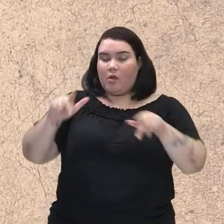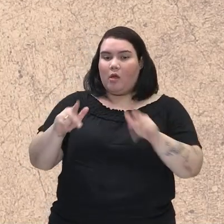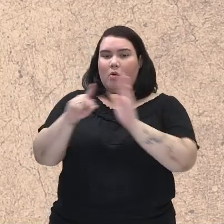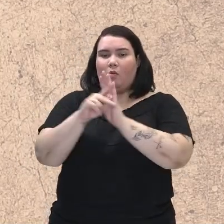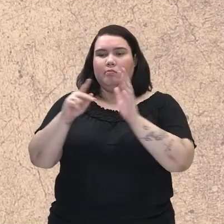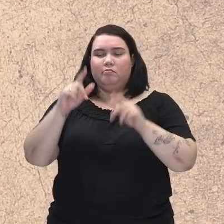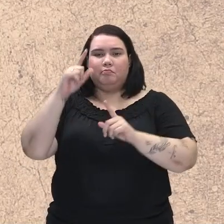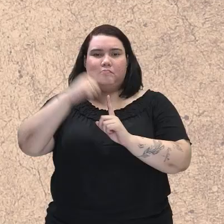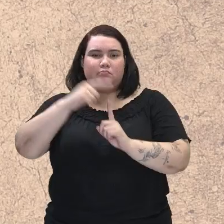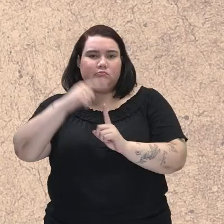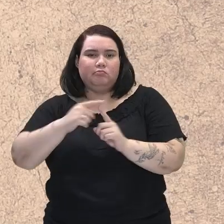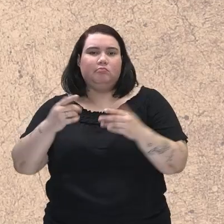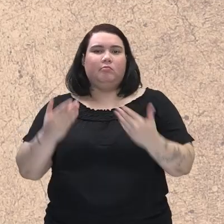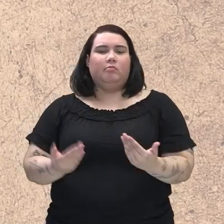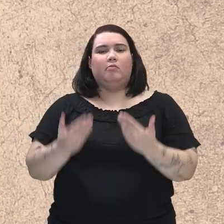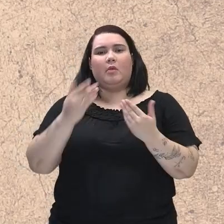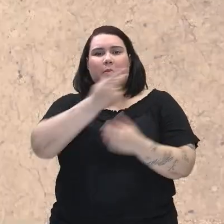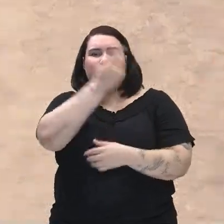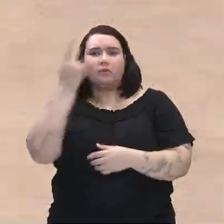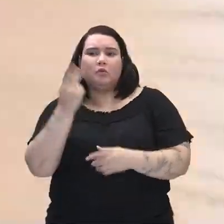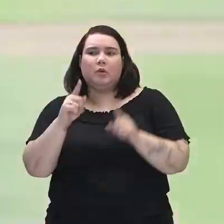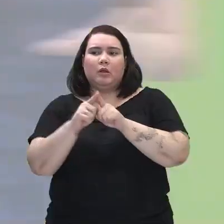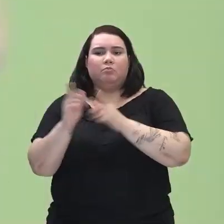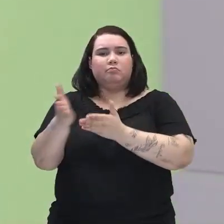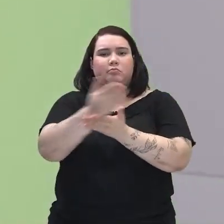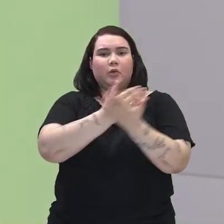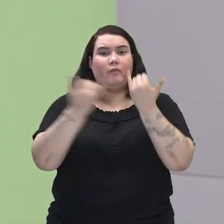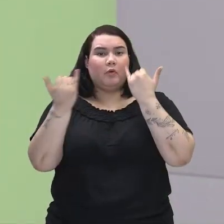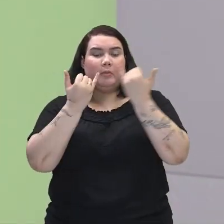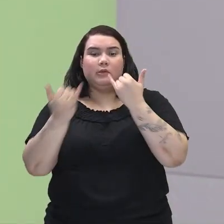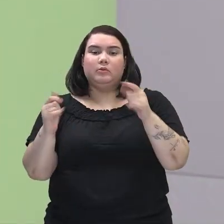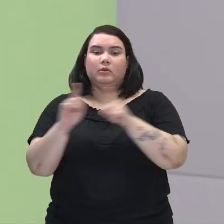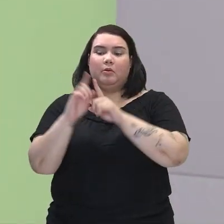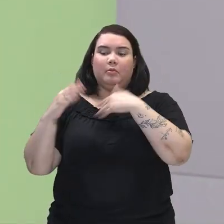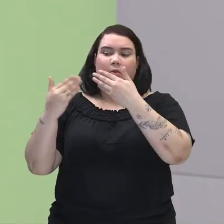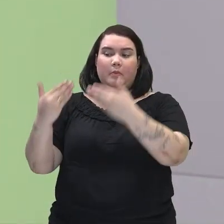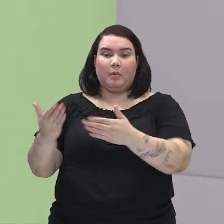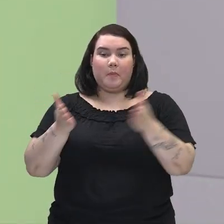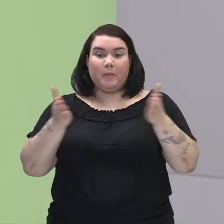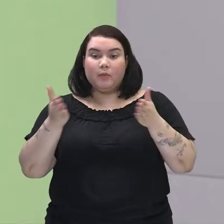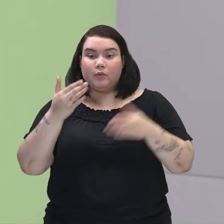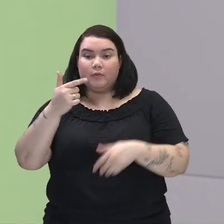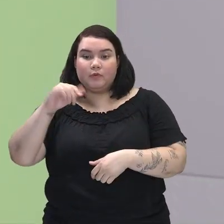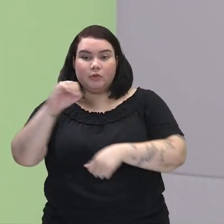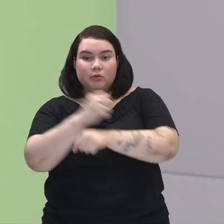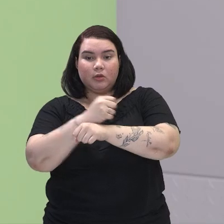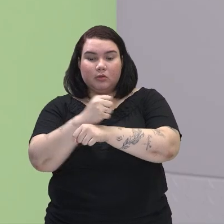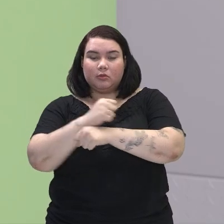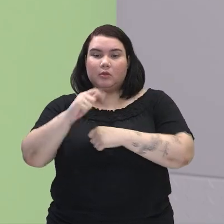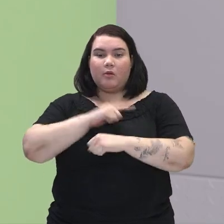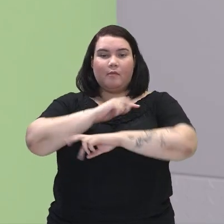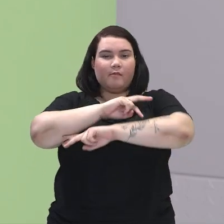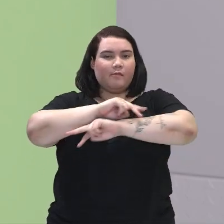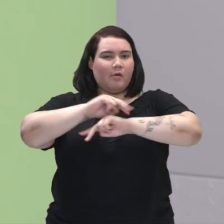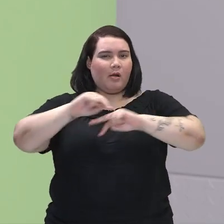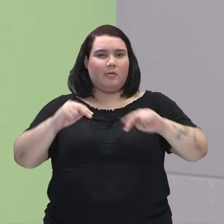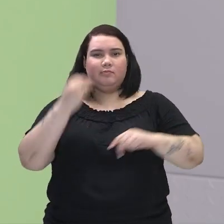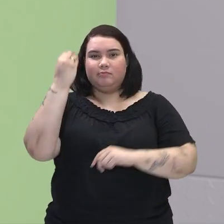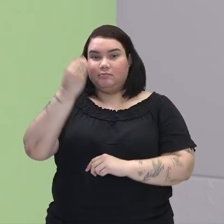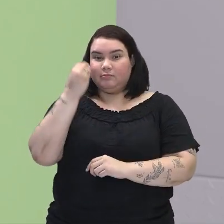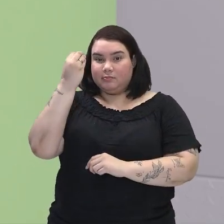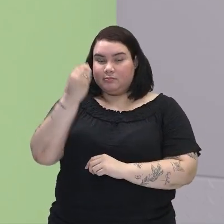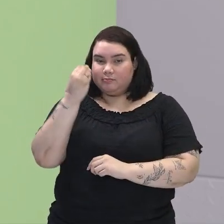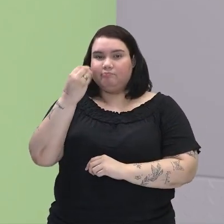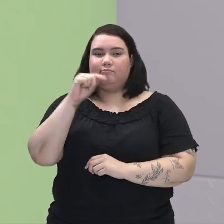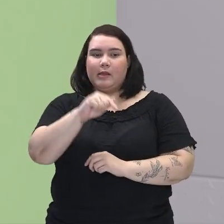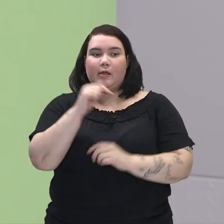espécies, conseguiu coletar muitos materiais e ao longo dos 20 anos ele realizou vários experimentos com